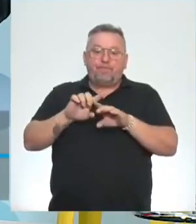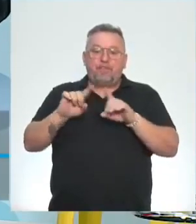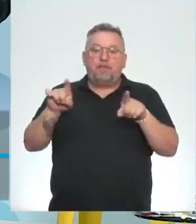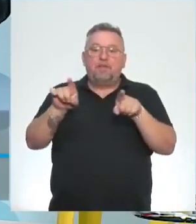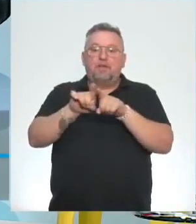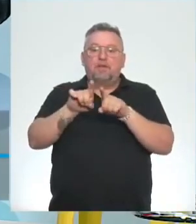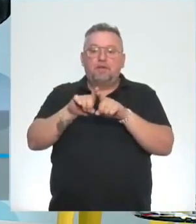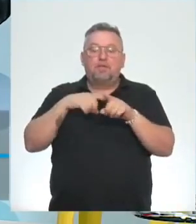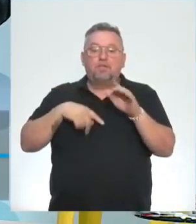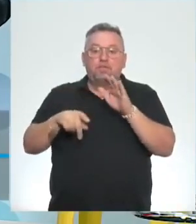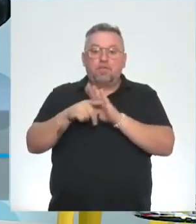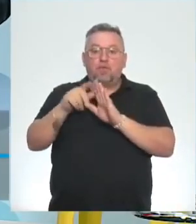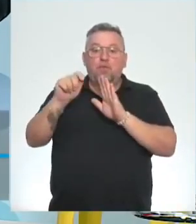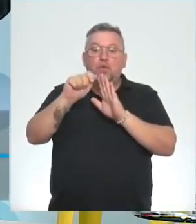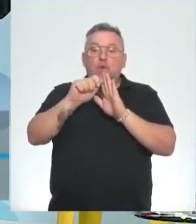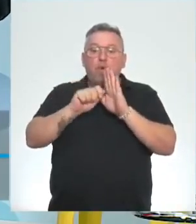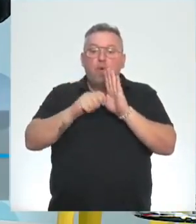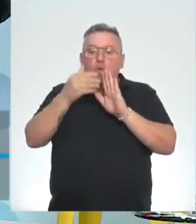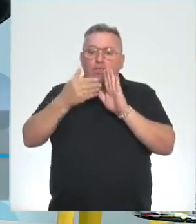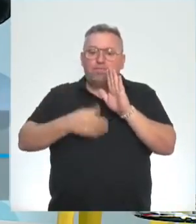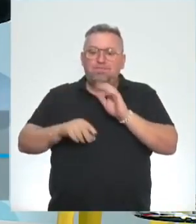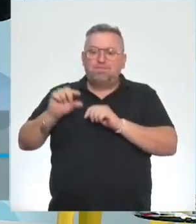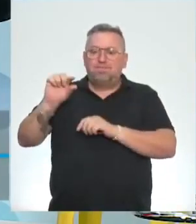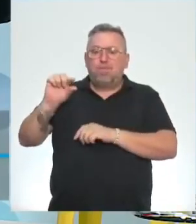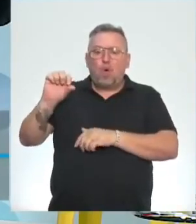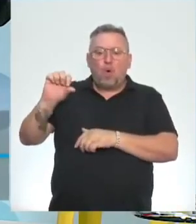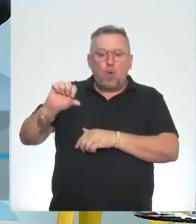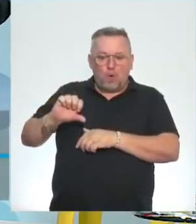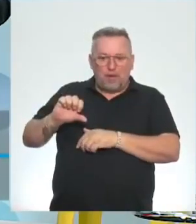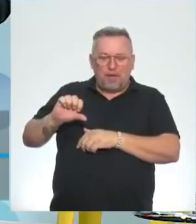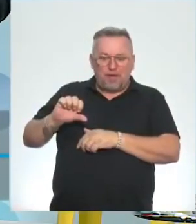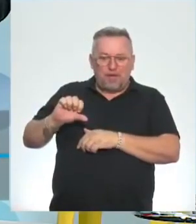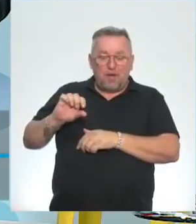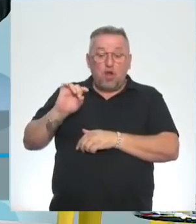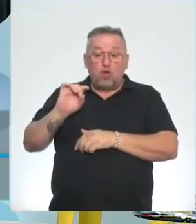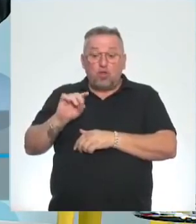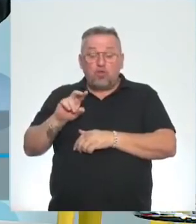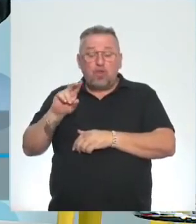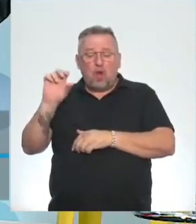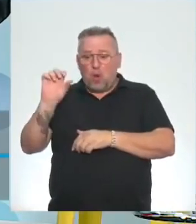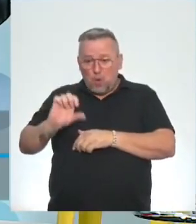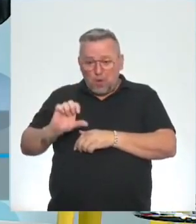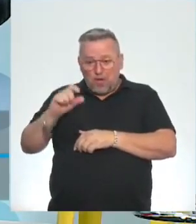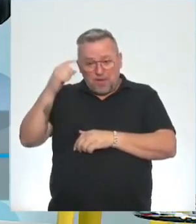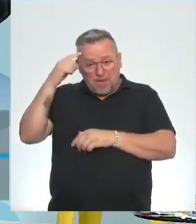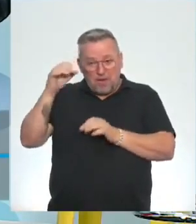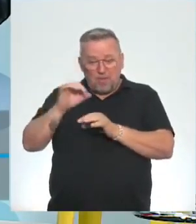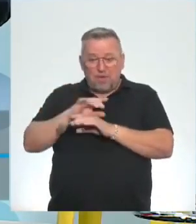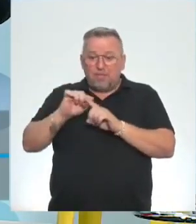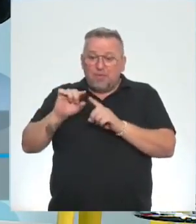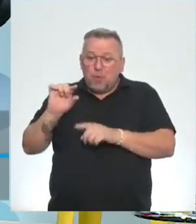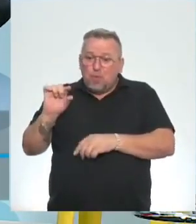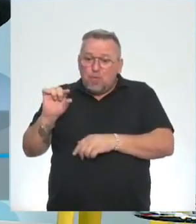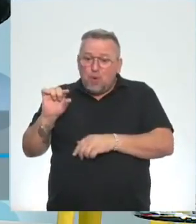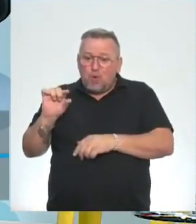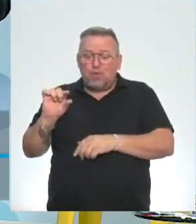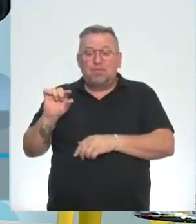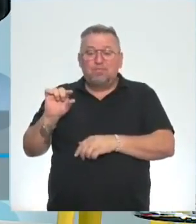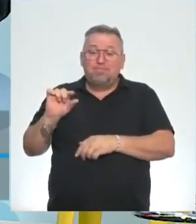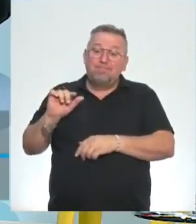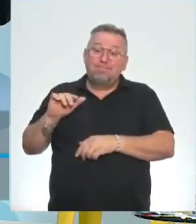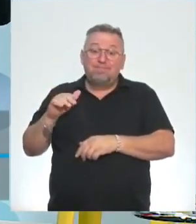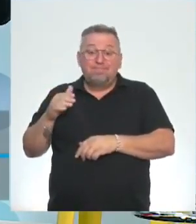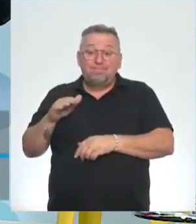parte modalizadora, um pouco ruim. Se ele colocasse só ruim, né, daria a ideia completa. É ruim, mas ele falou um pouco.